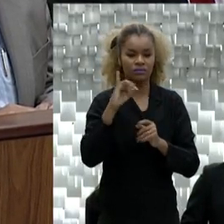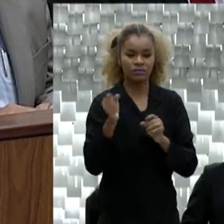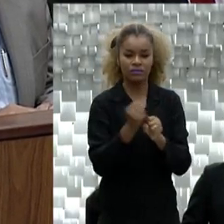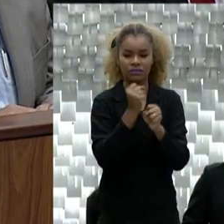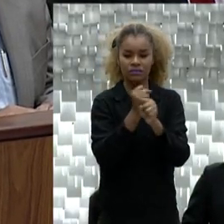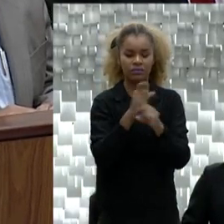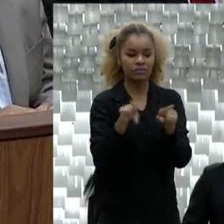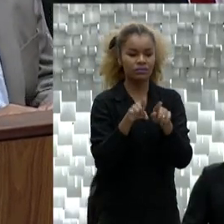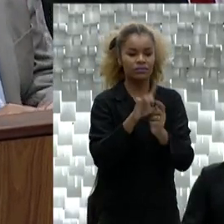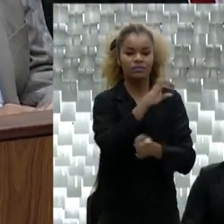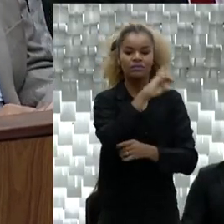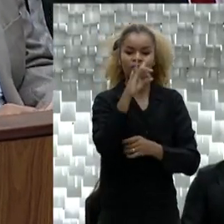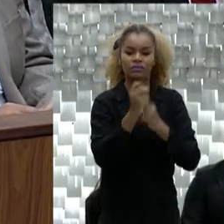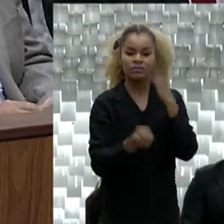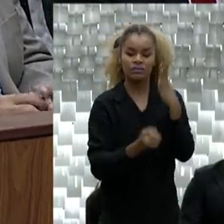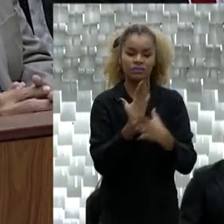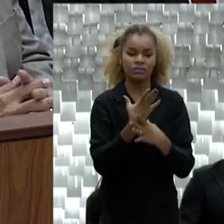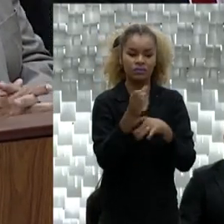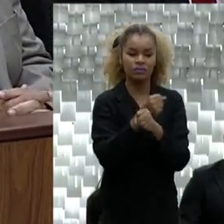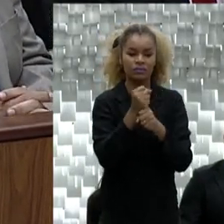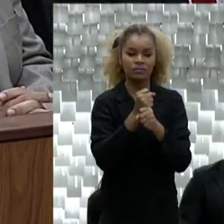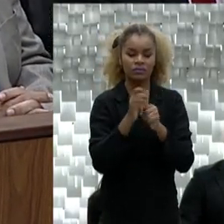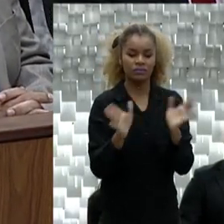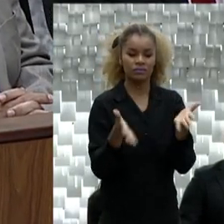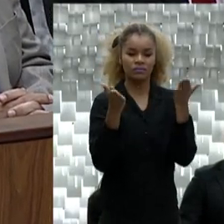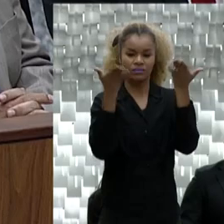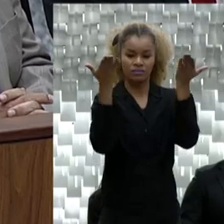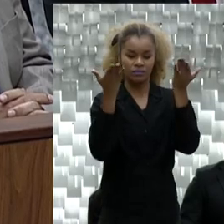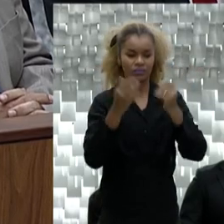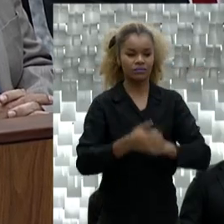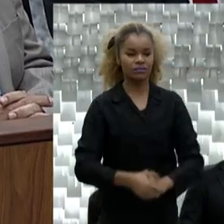da sua data de criação e o ano da comemoração.